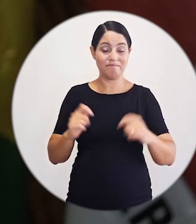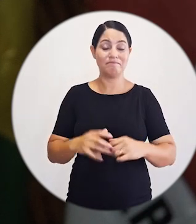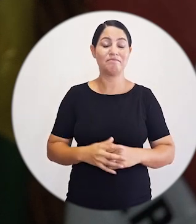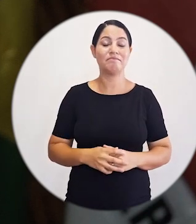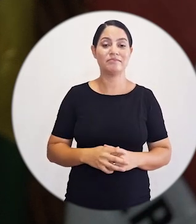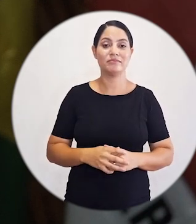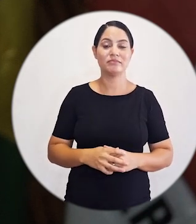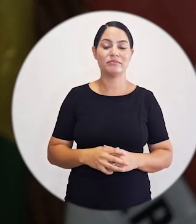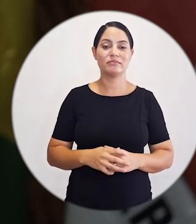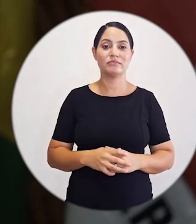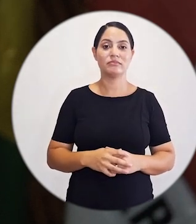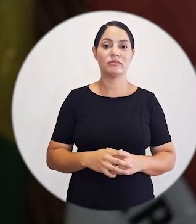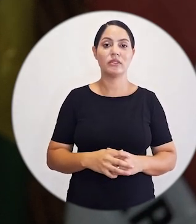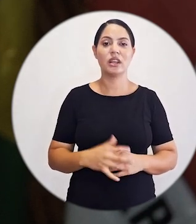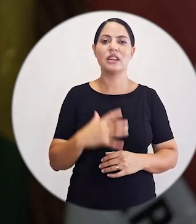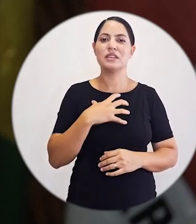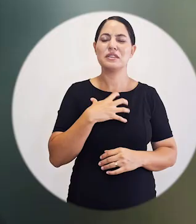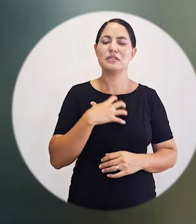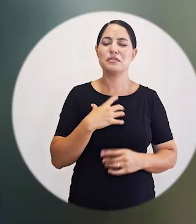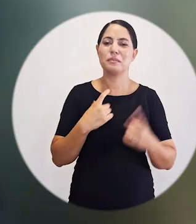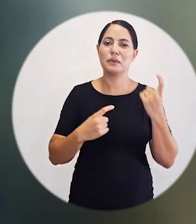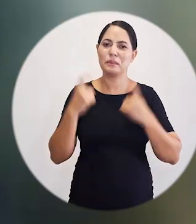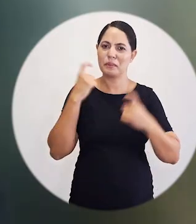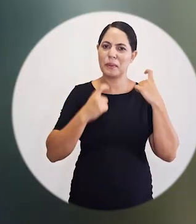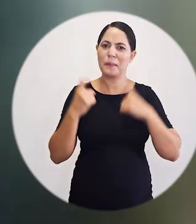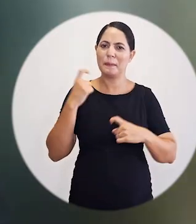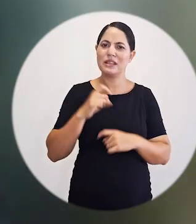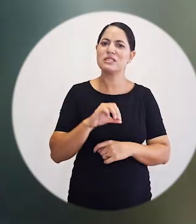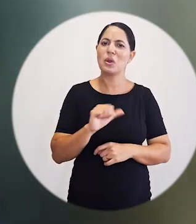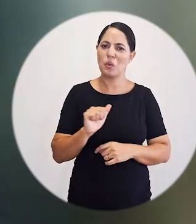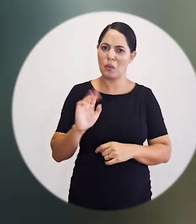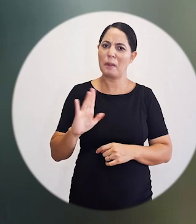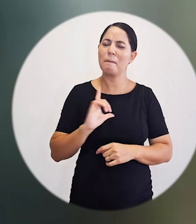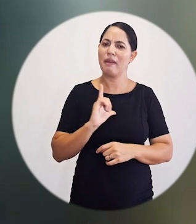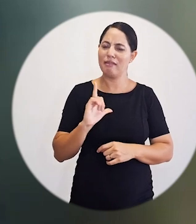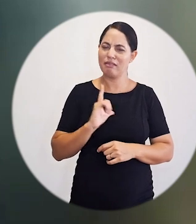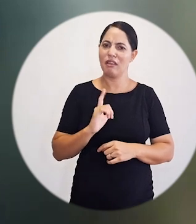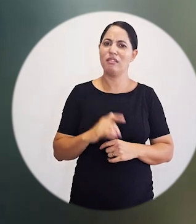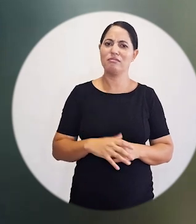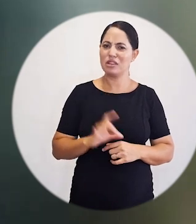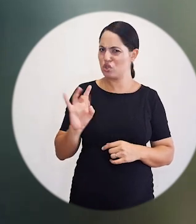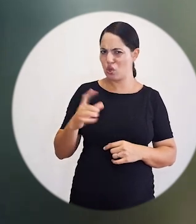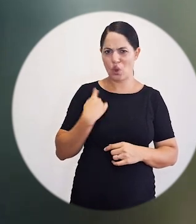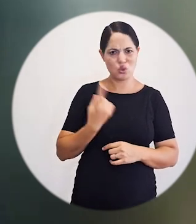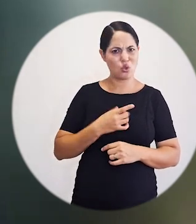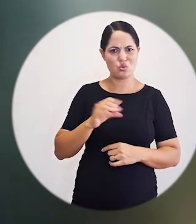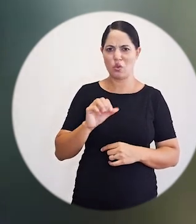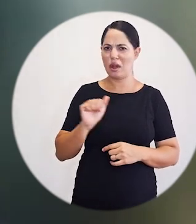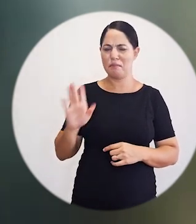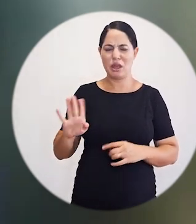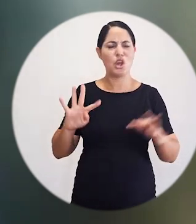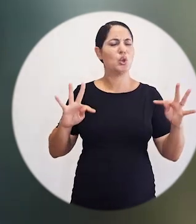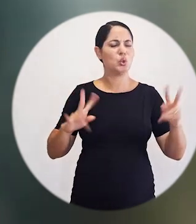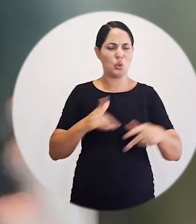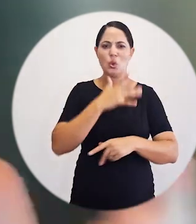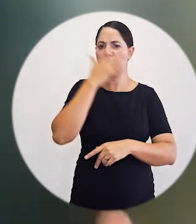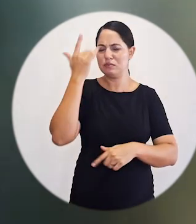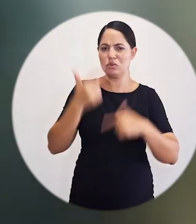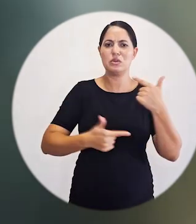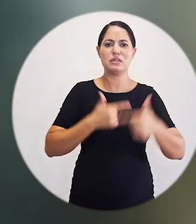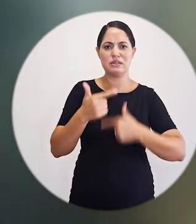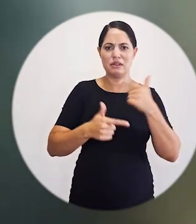brasileiros? É o que a gente acompanha agora na entrevista. É uma preocupação constante, não só da OAB, como de todas as pessoas